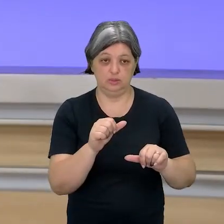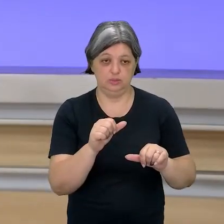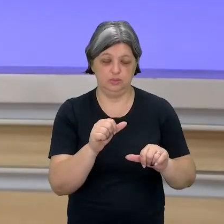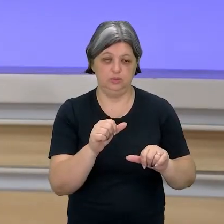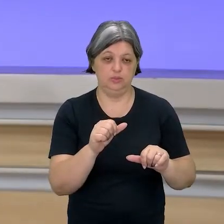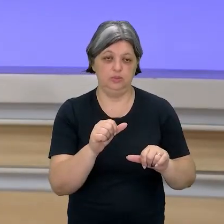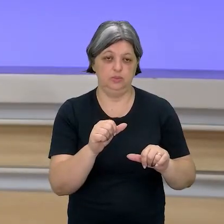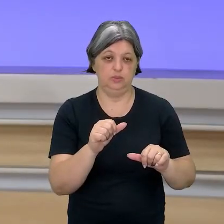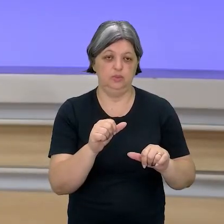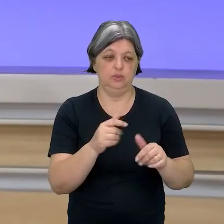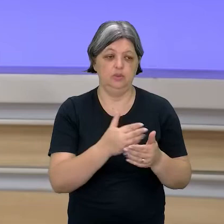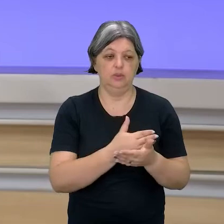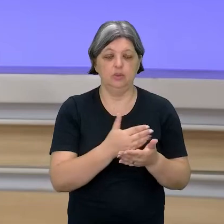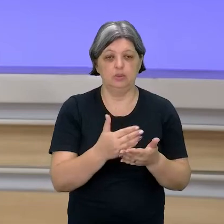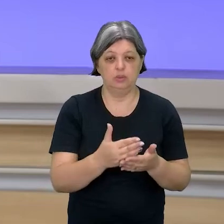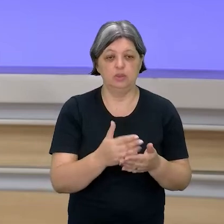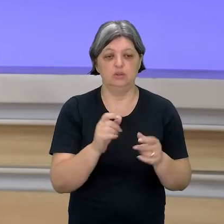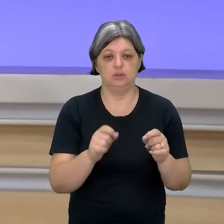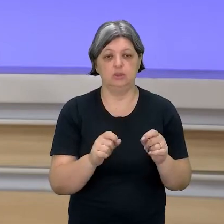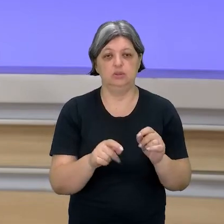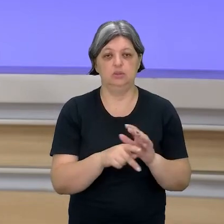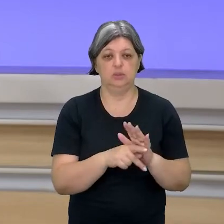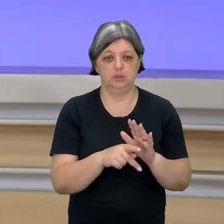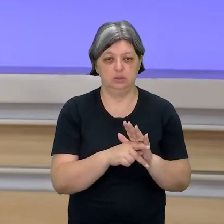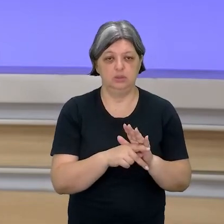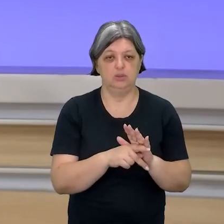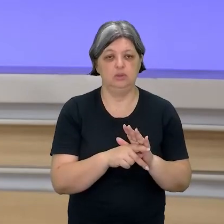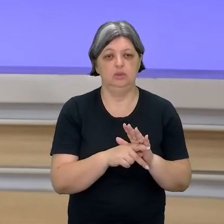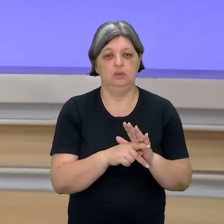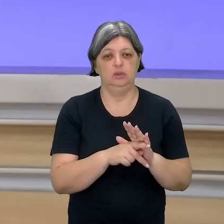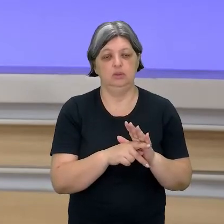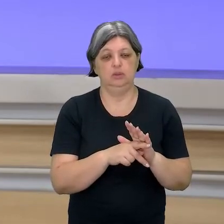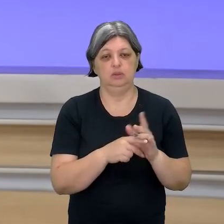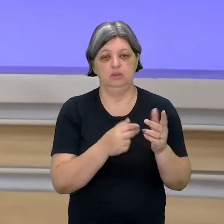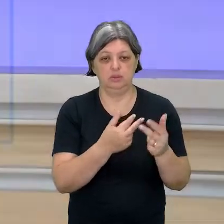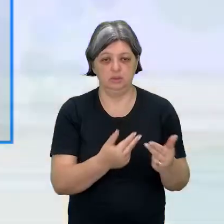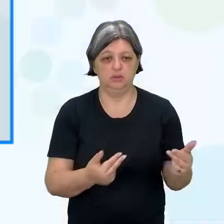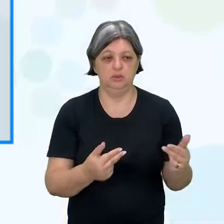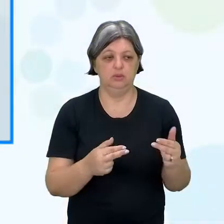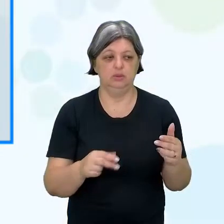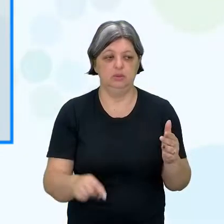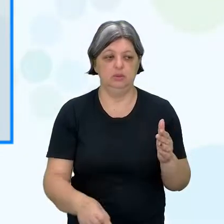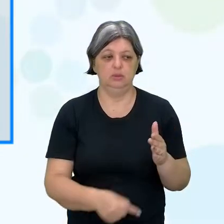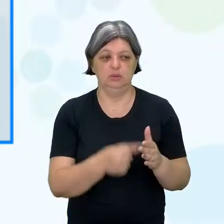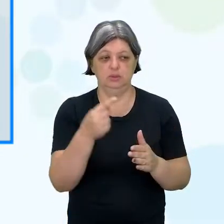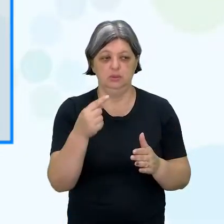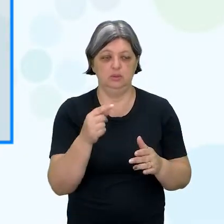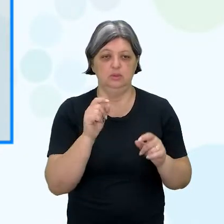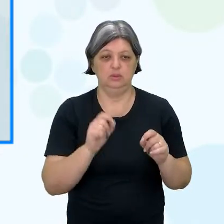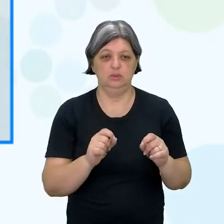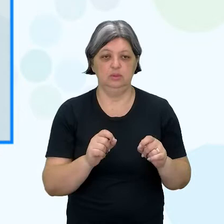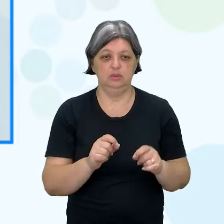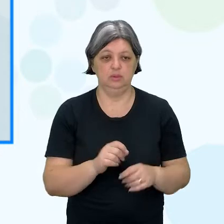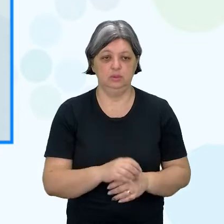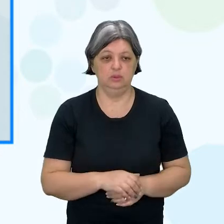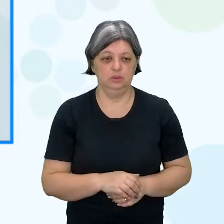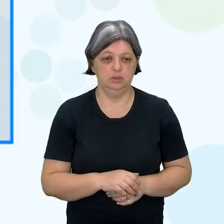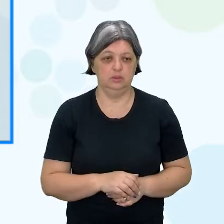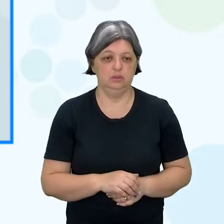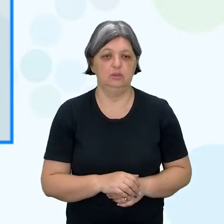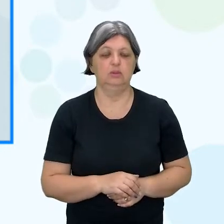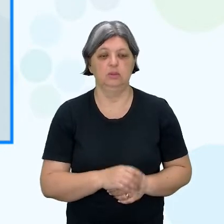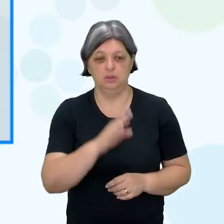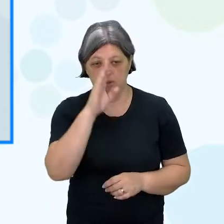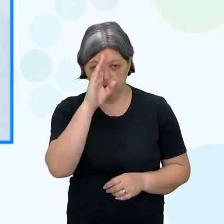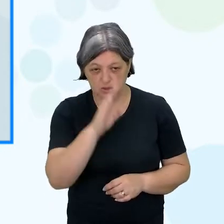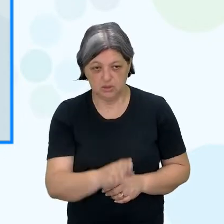que inicia com uma comunidade pioneira. Então, aí, olha, essa sucessão passaria aí por 3 níveis ou por 3